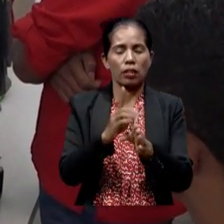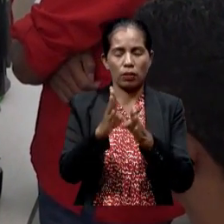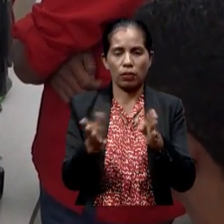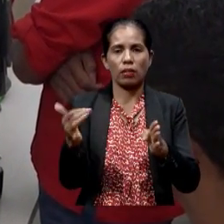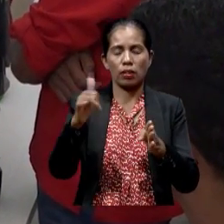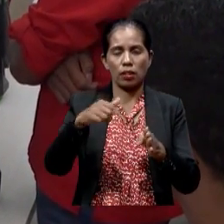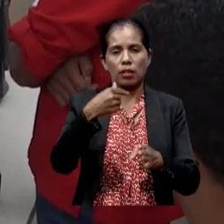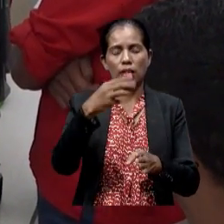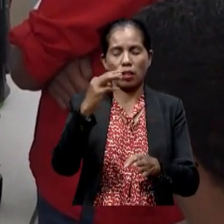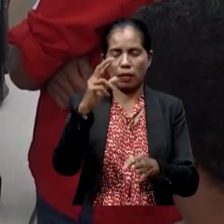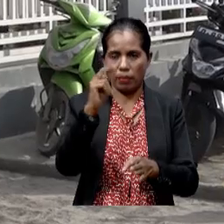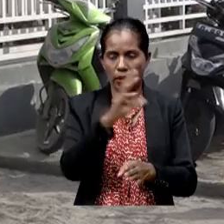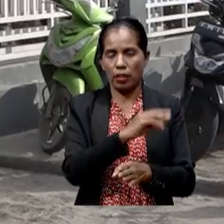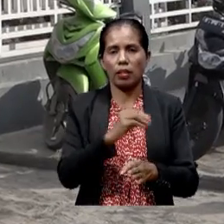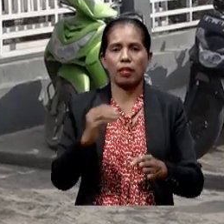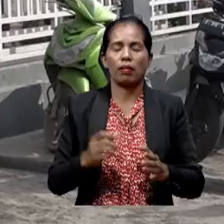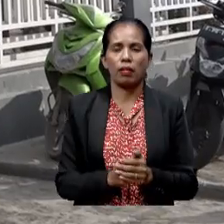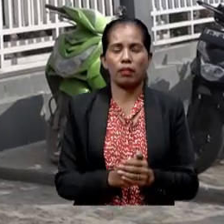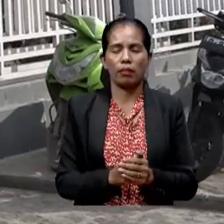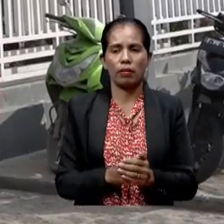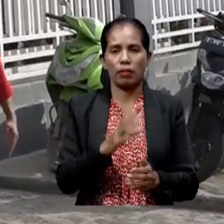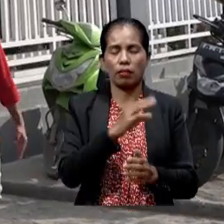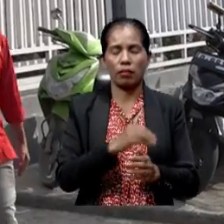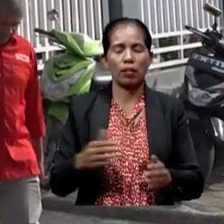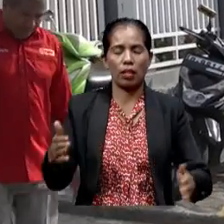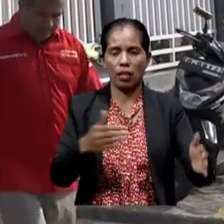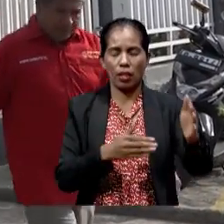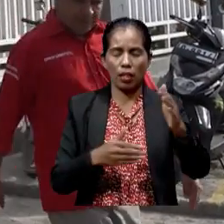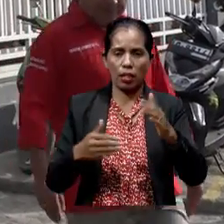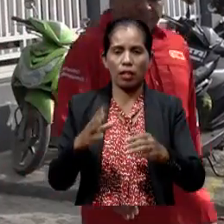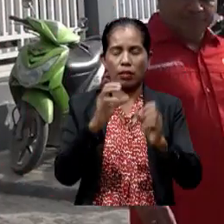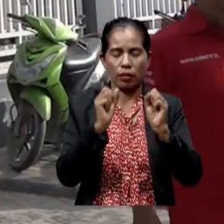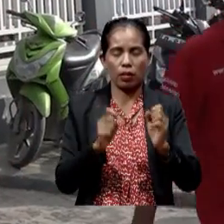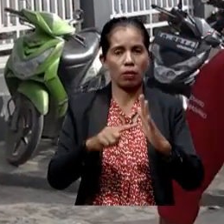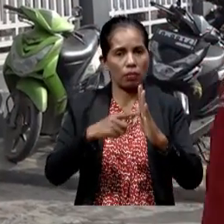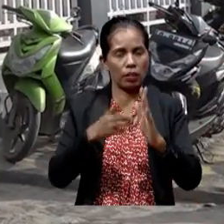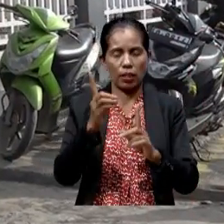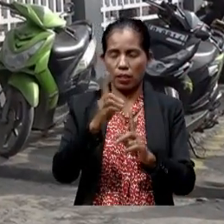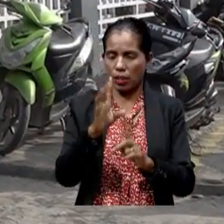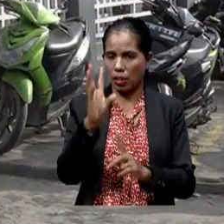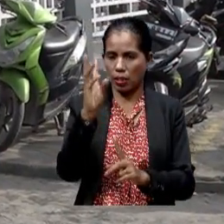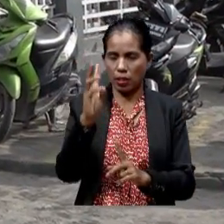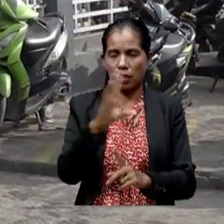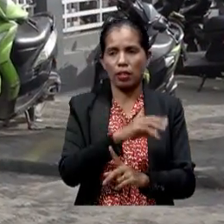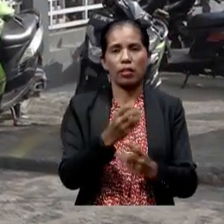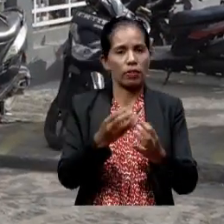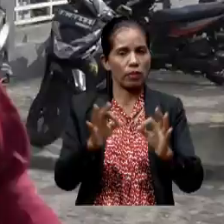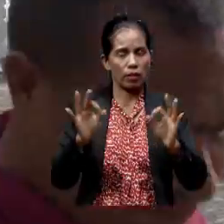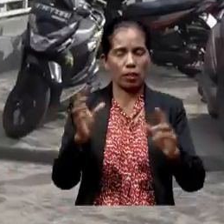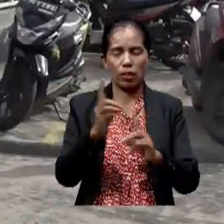GMN Nian. Entretanto, missão a libre facto sua delegação, né? A rua e a loron, né? No seremata e a